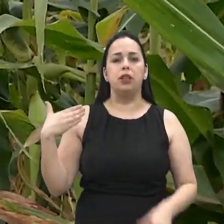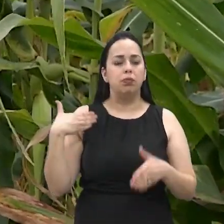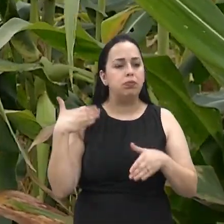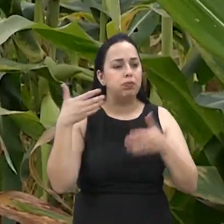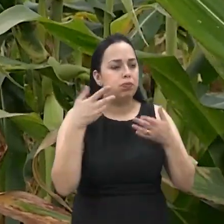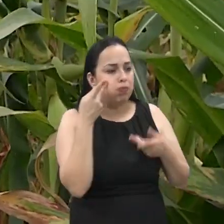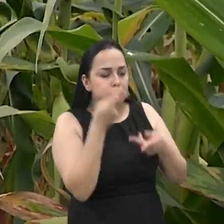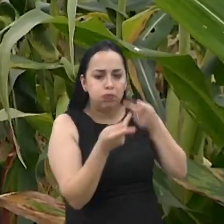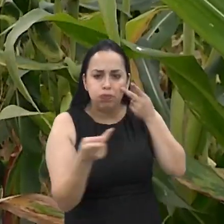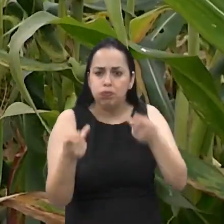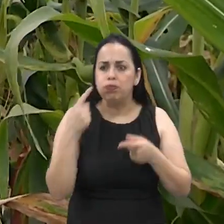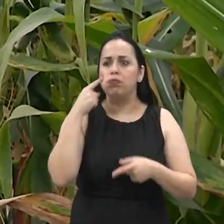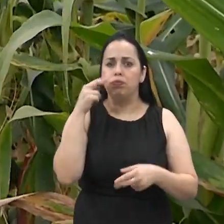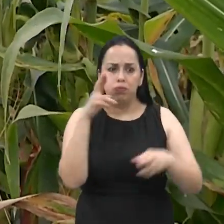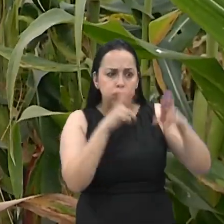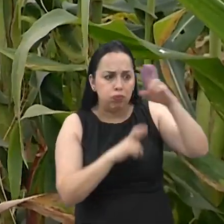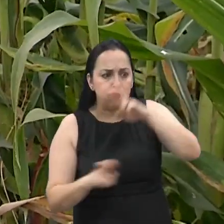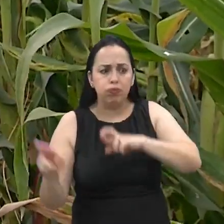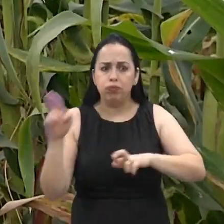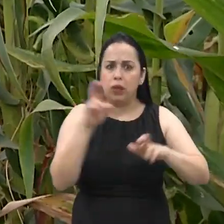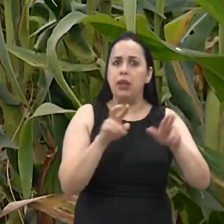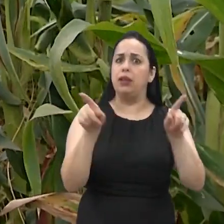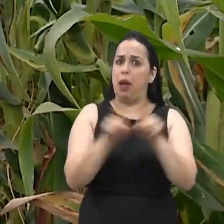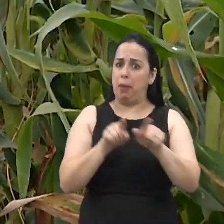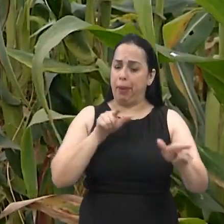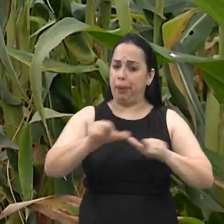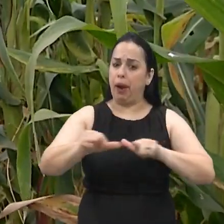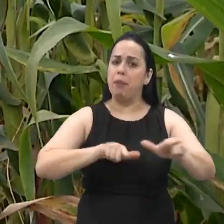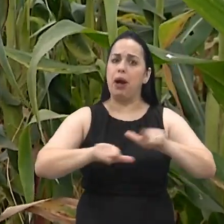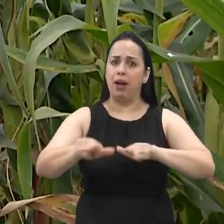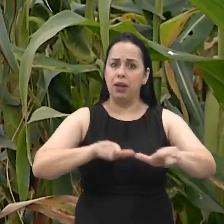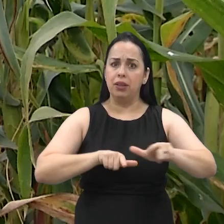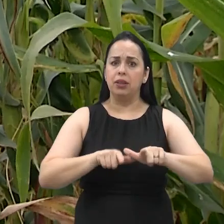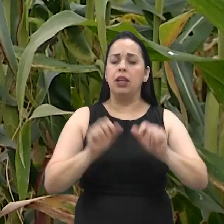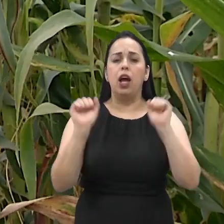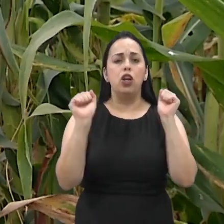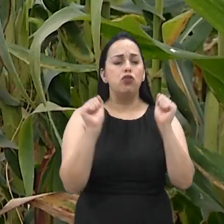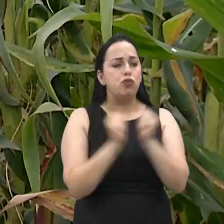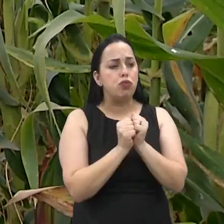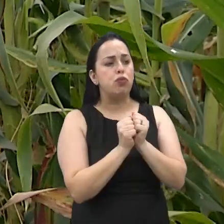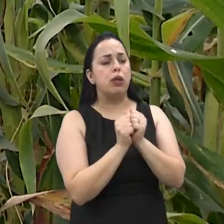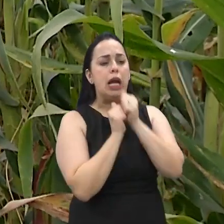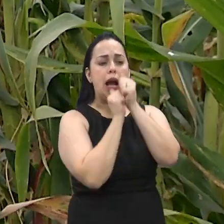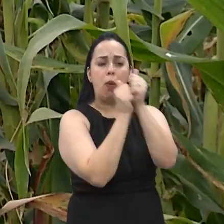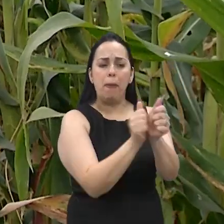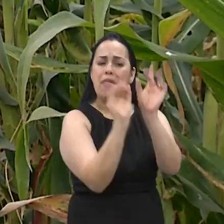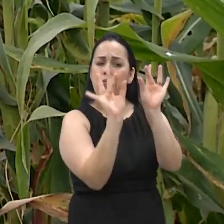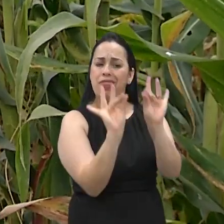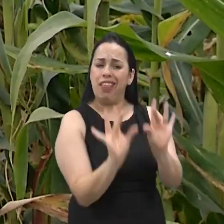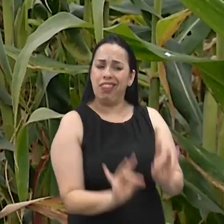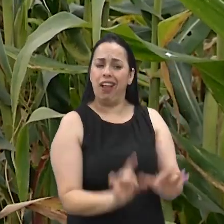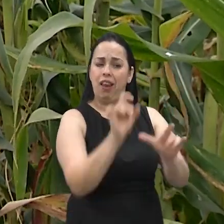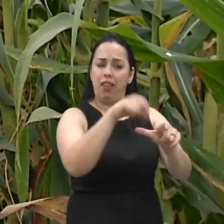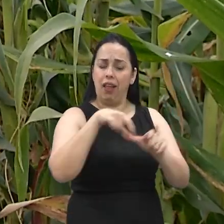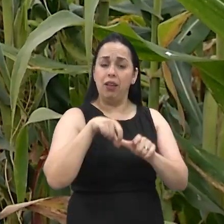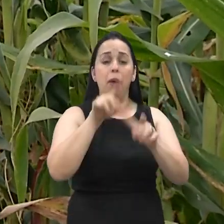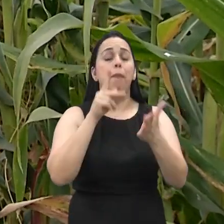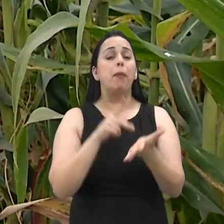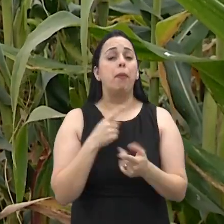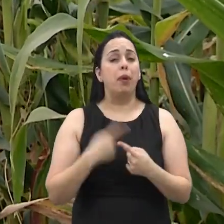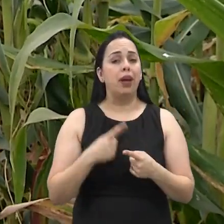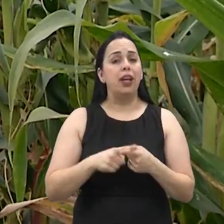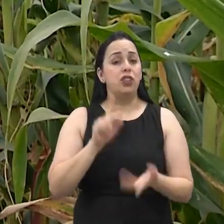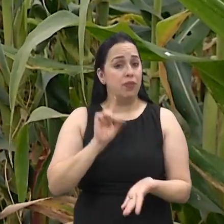não só dá uma olhada, põe a mão na massa todos os dias, né? Porque você estando junto com o pessoal, né, acompanhando cada detalhe, né? Porque a agricultura, na